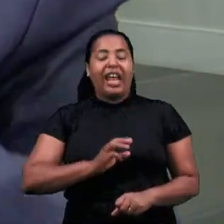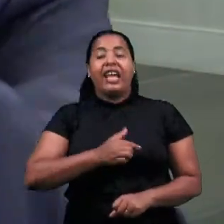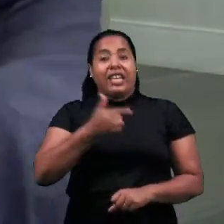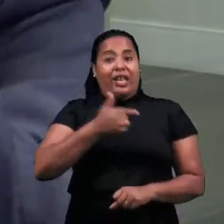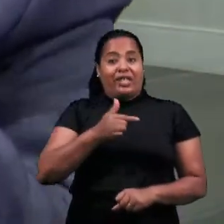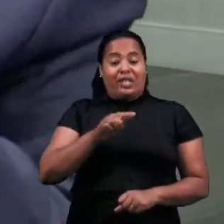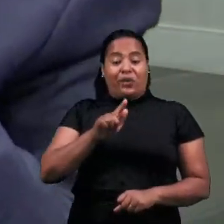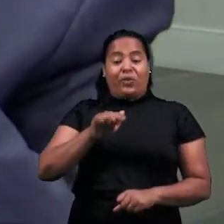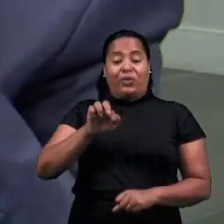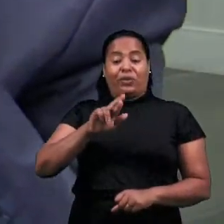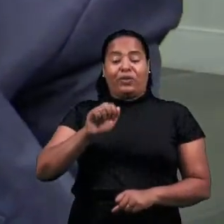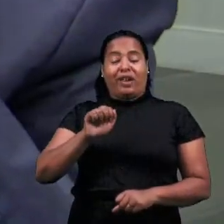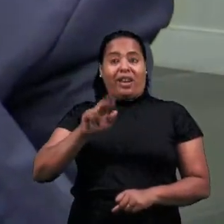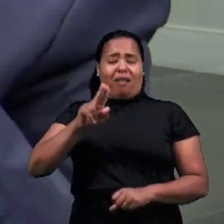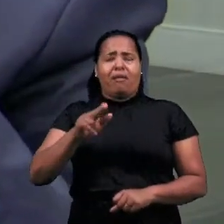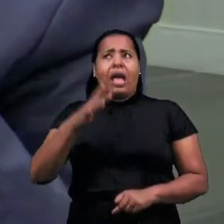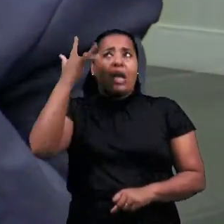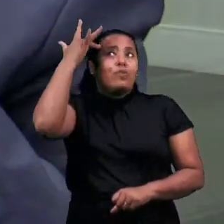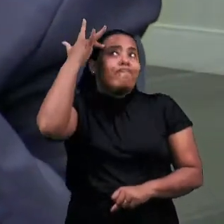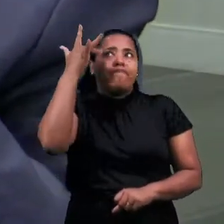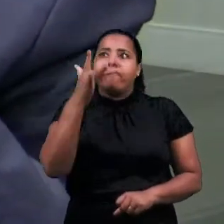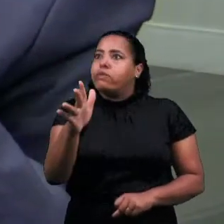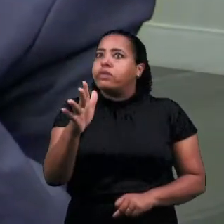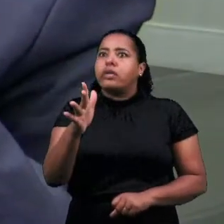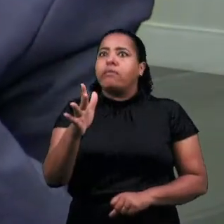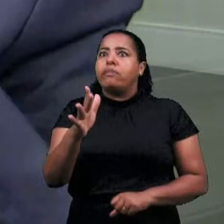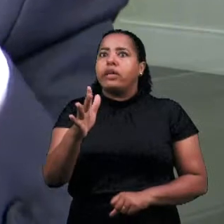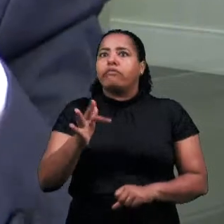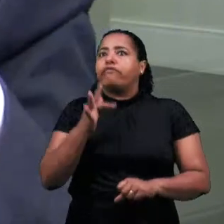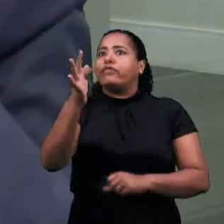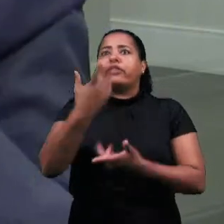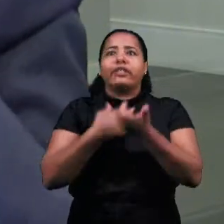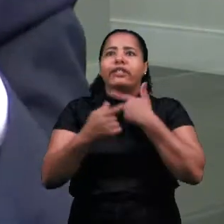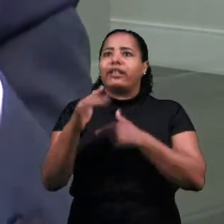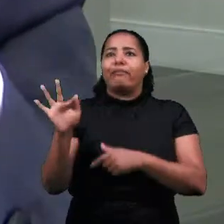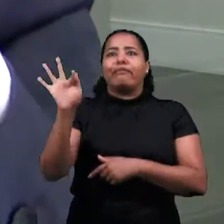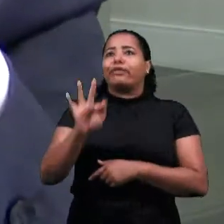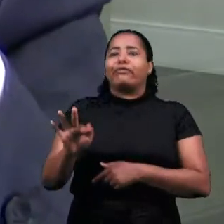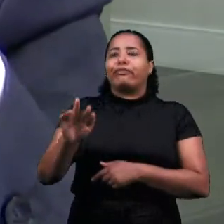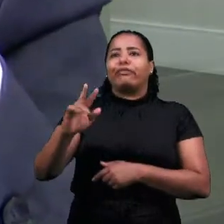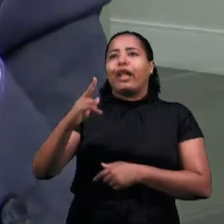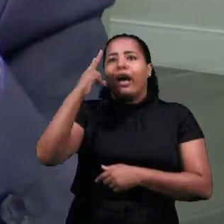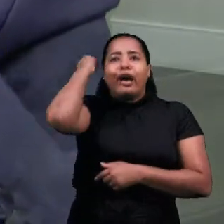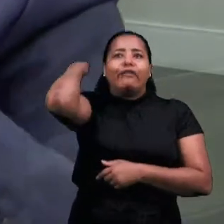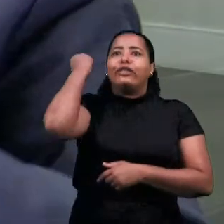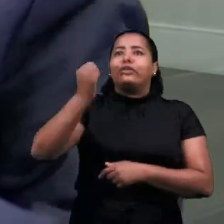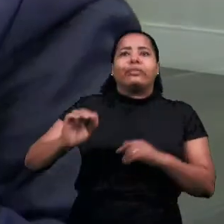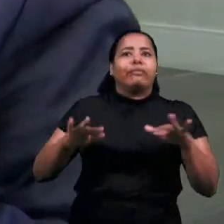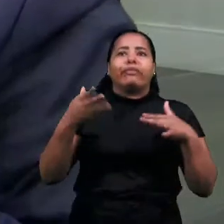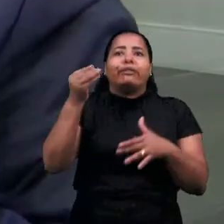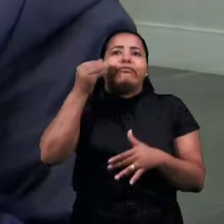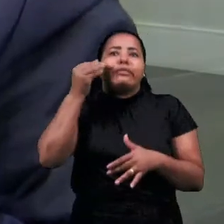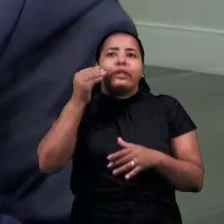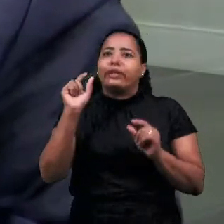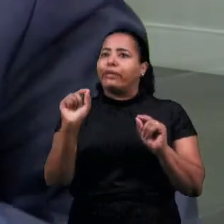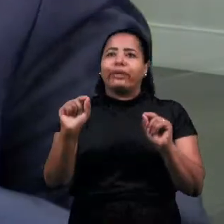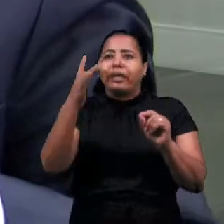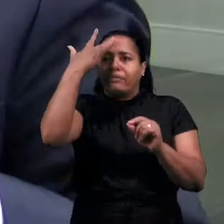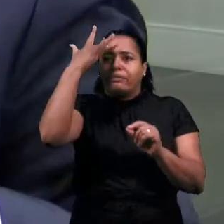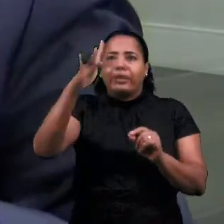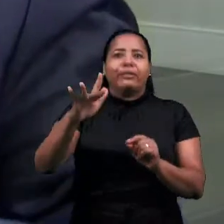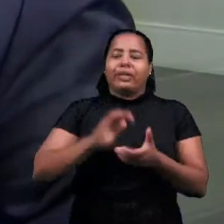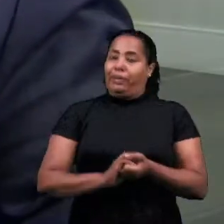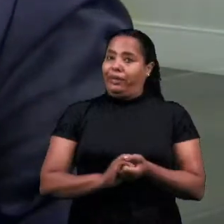E eu não sabia o que eu ia fazer para a faculdade. Qual vestibular, o que eu iria tentar. E logo que eu me converti,